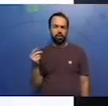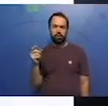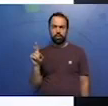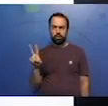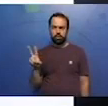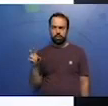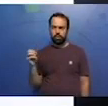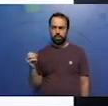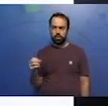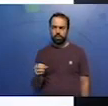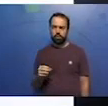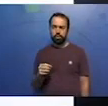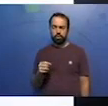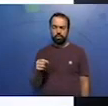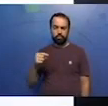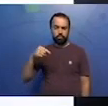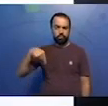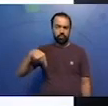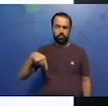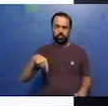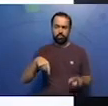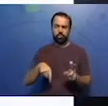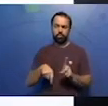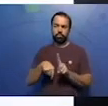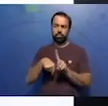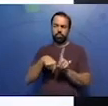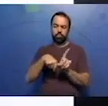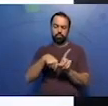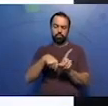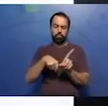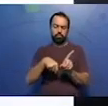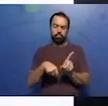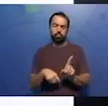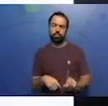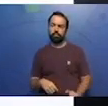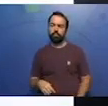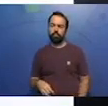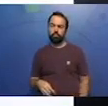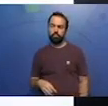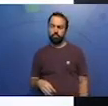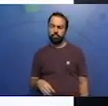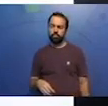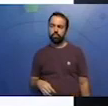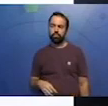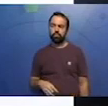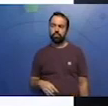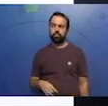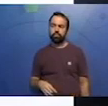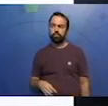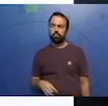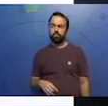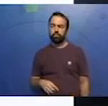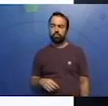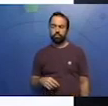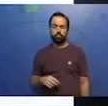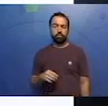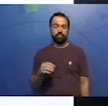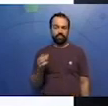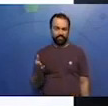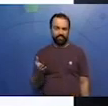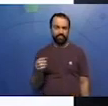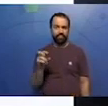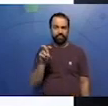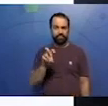Olha lá. Reparem nos ponteiros que marcam a hora e os minutos. Isso